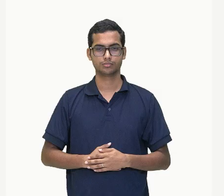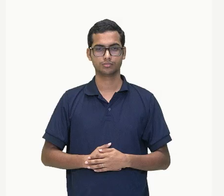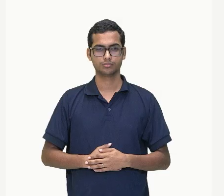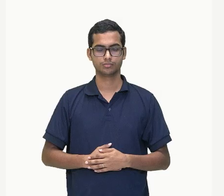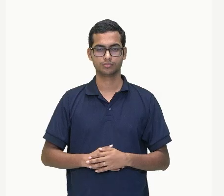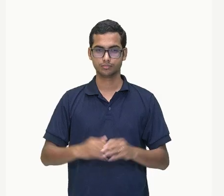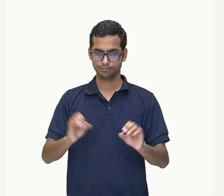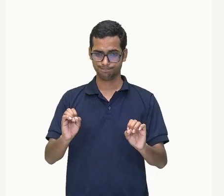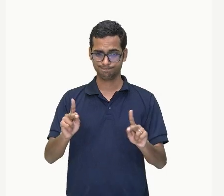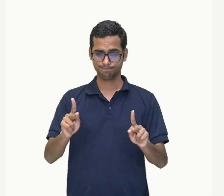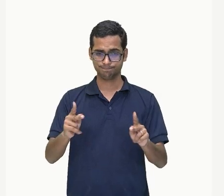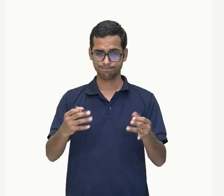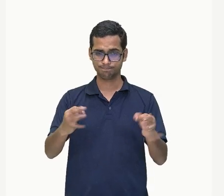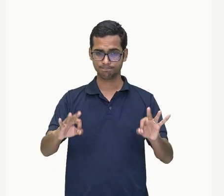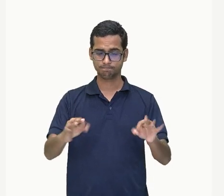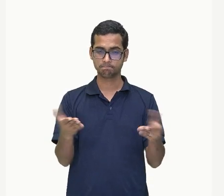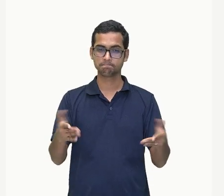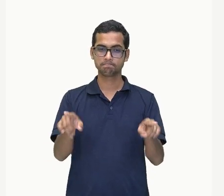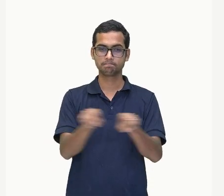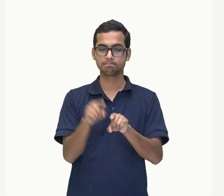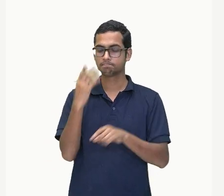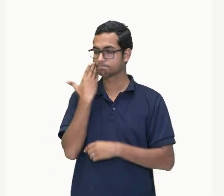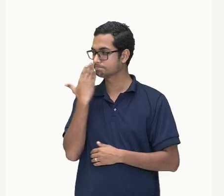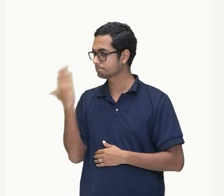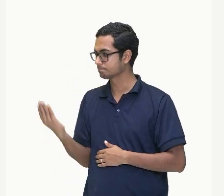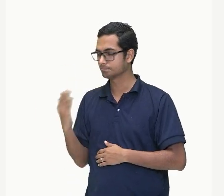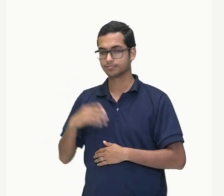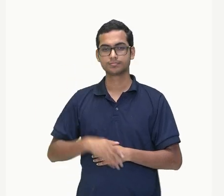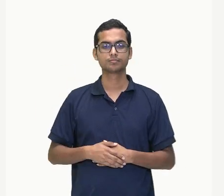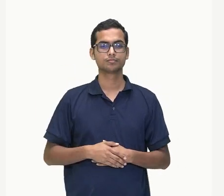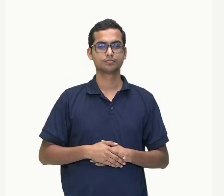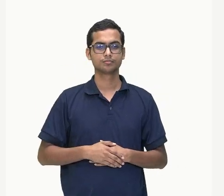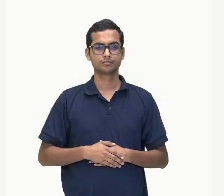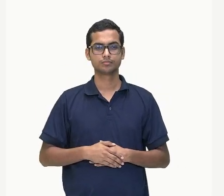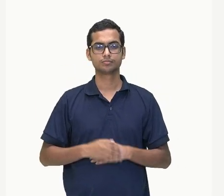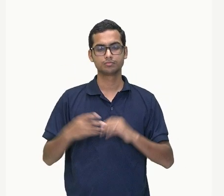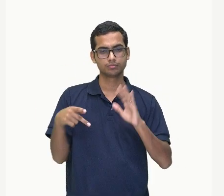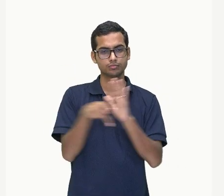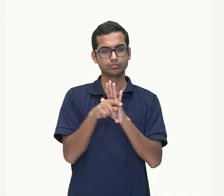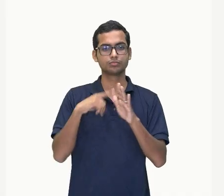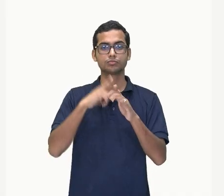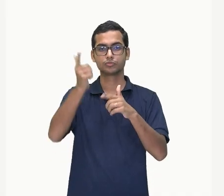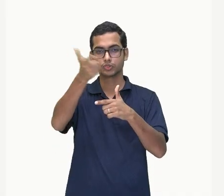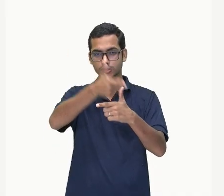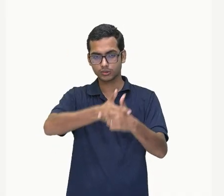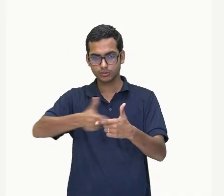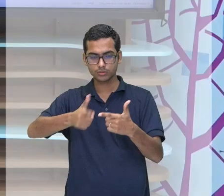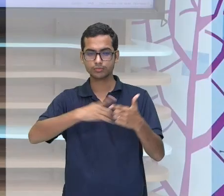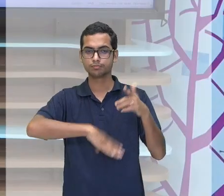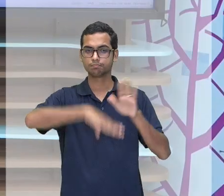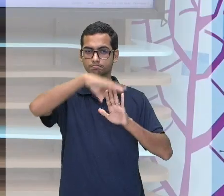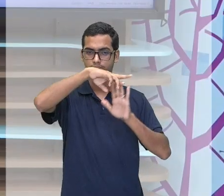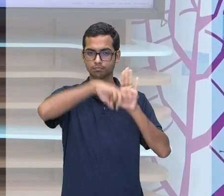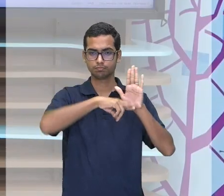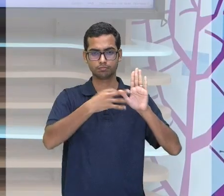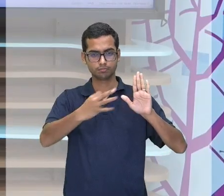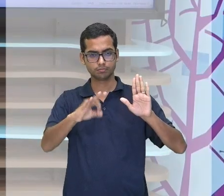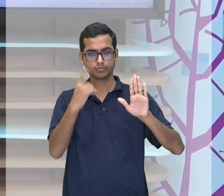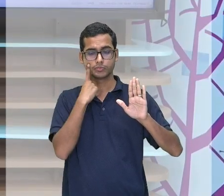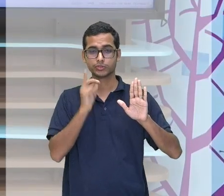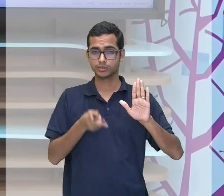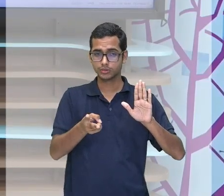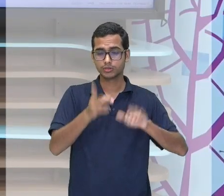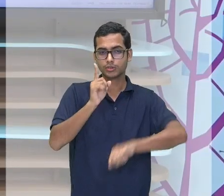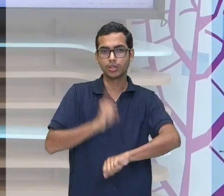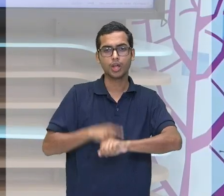Ok, pessoal? Então, isso aqui é critérios de divisibilidade, ok? Sempre que a gente